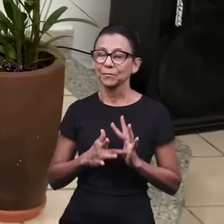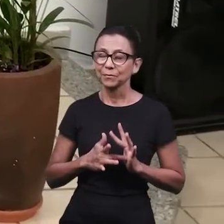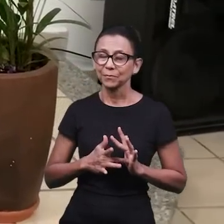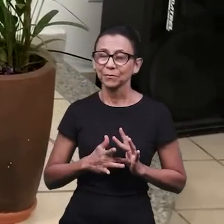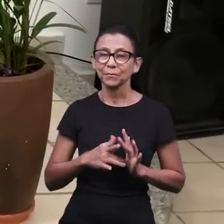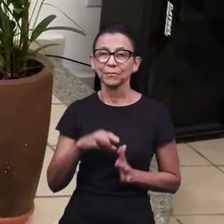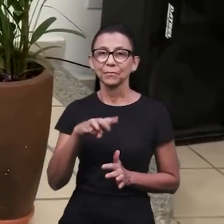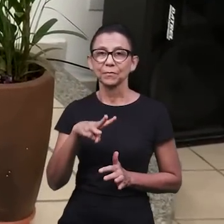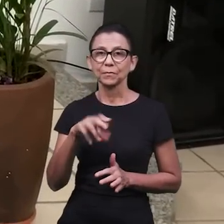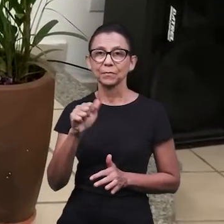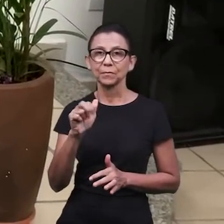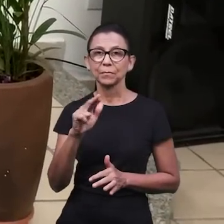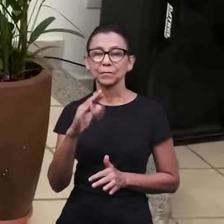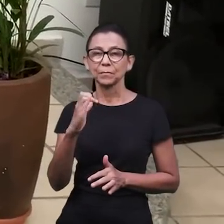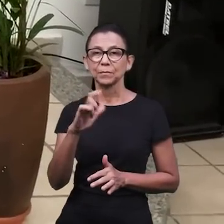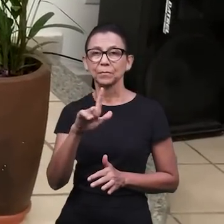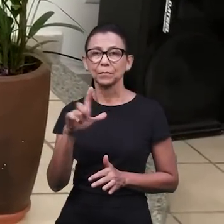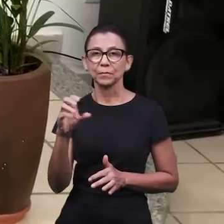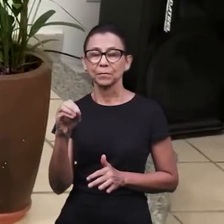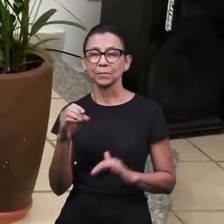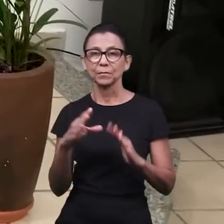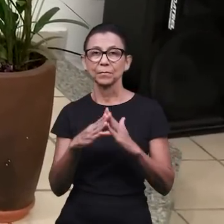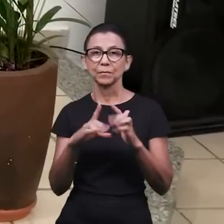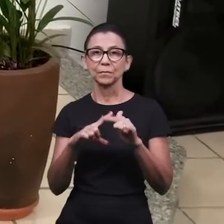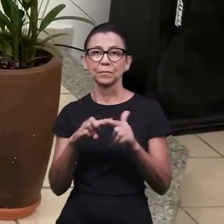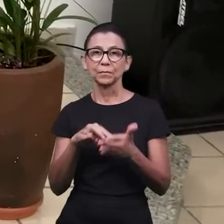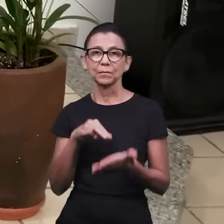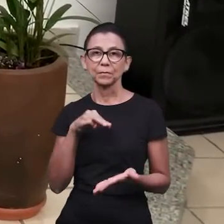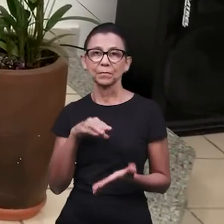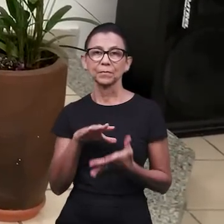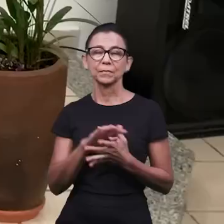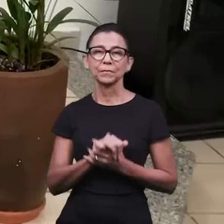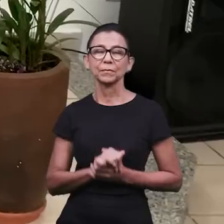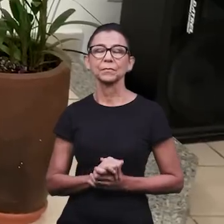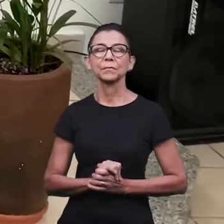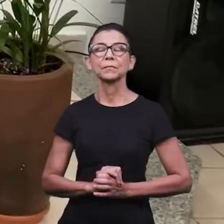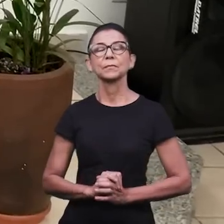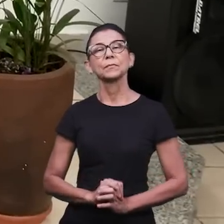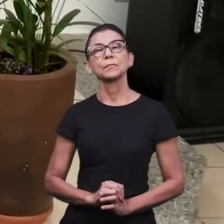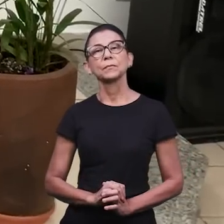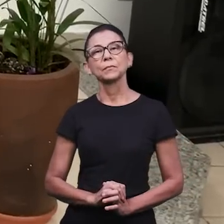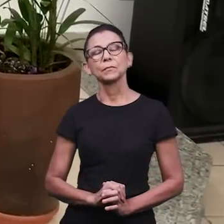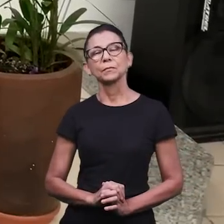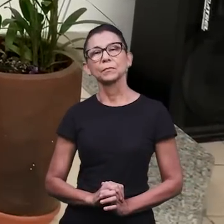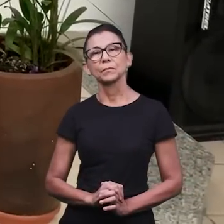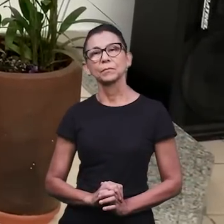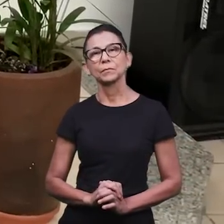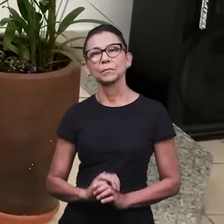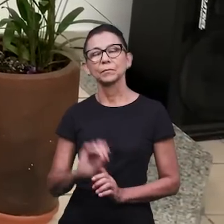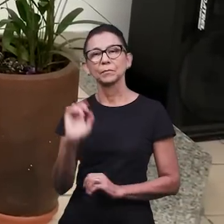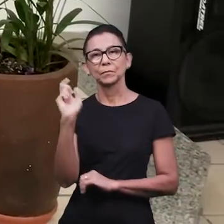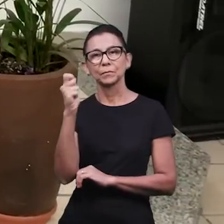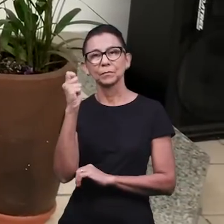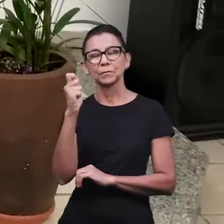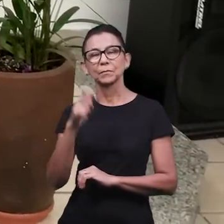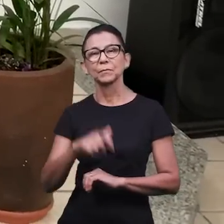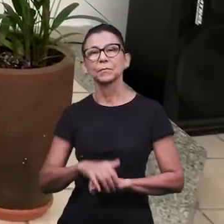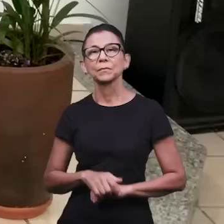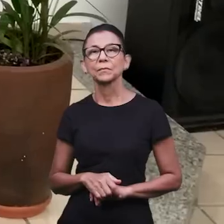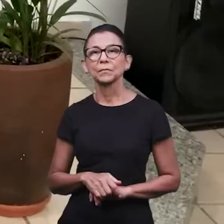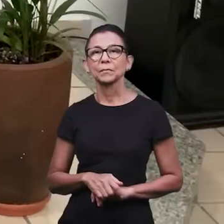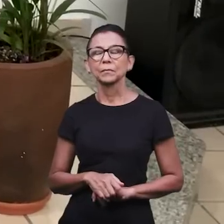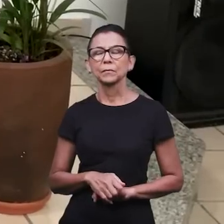pastor Marcelo, da Igreja Cristã Maranata, do bairro Cristo Redentor, aqui em Porto Alegre, no Rio Grande do Sul. Essa igreja